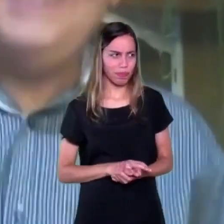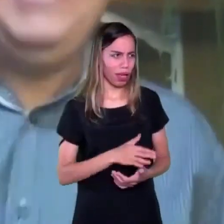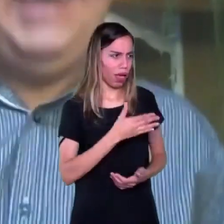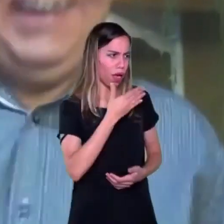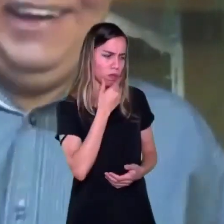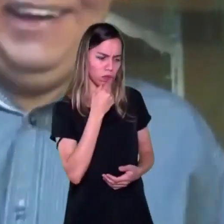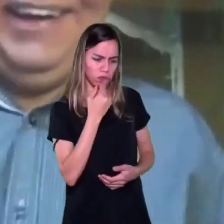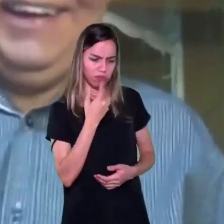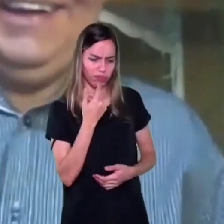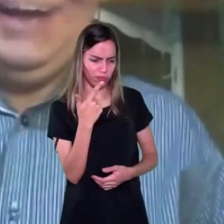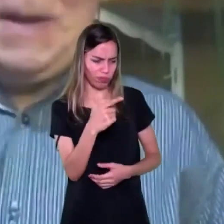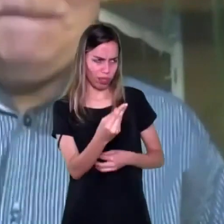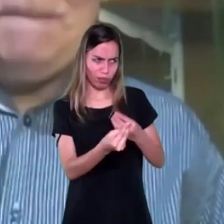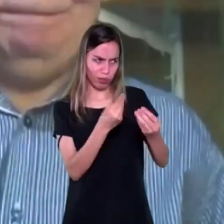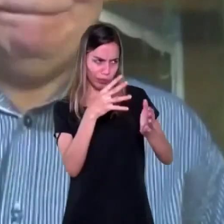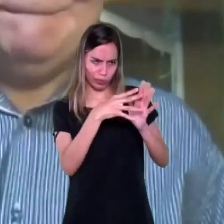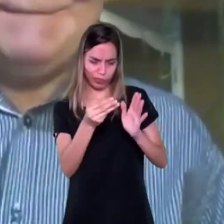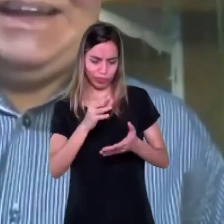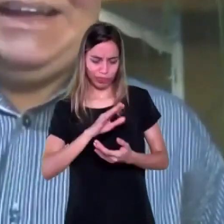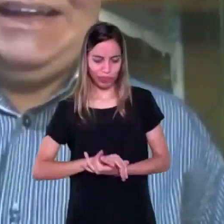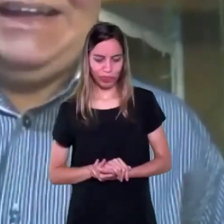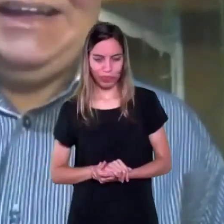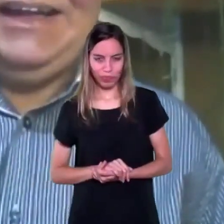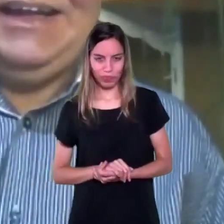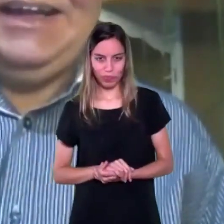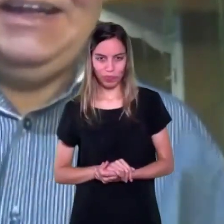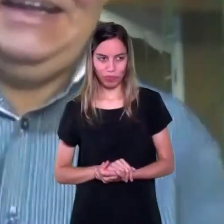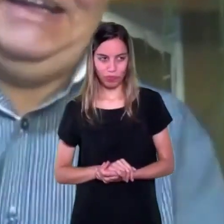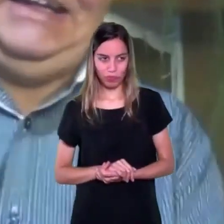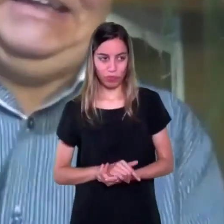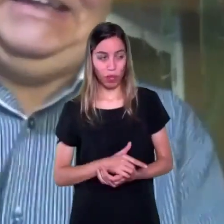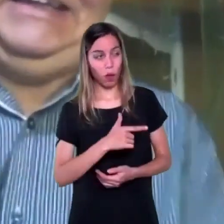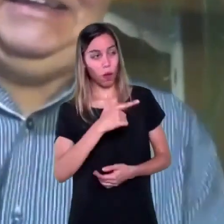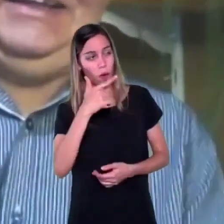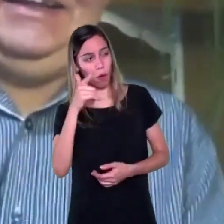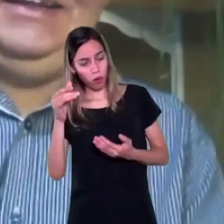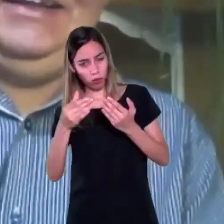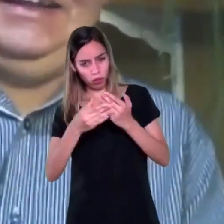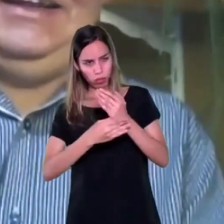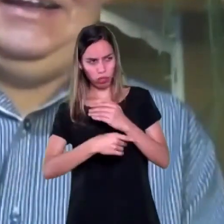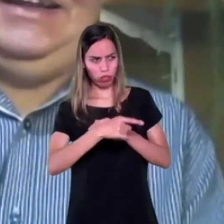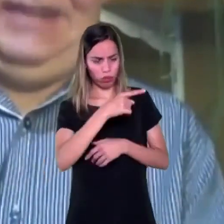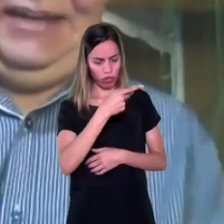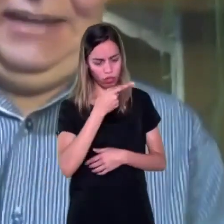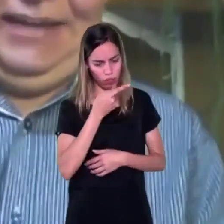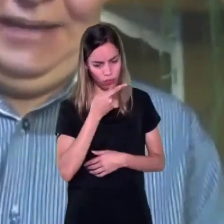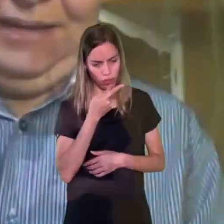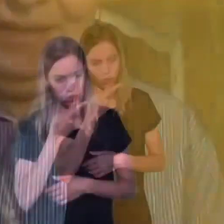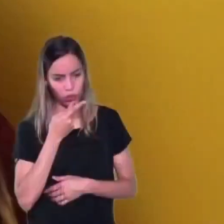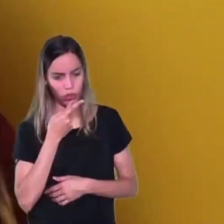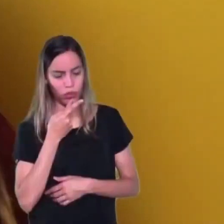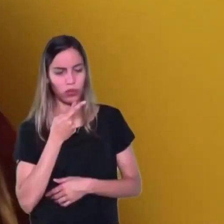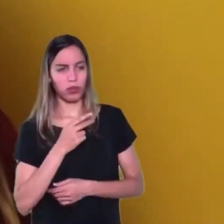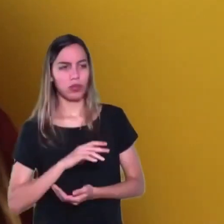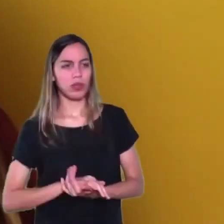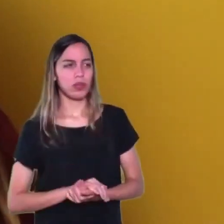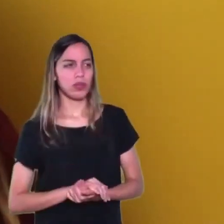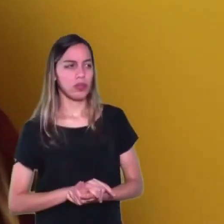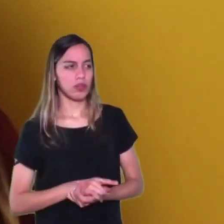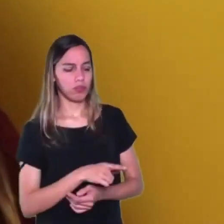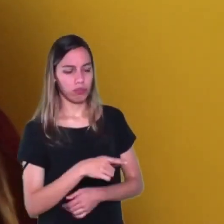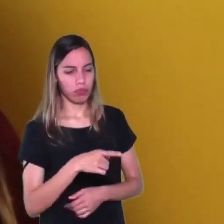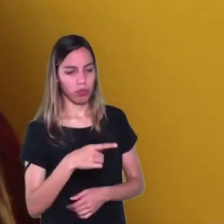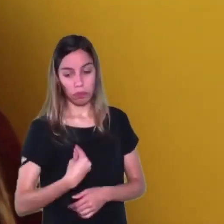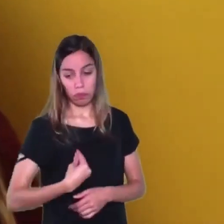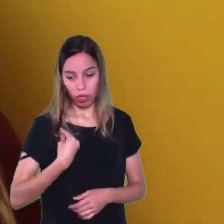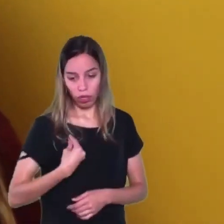Guimarães, né? Aí, passando para outra antologia que você faz parte com textos,